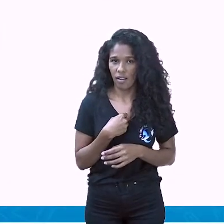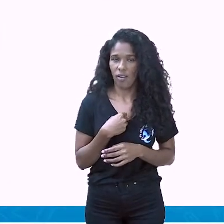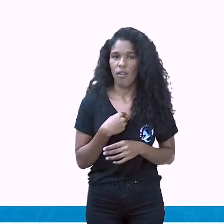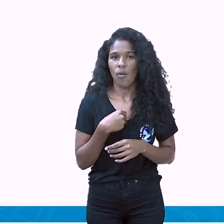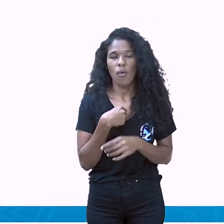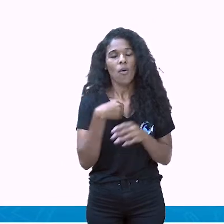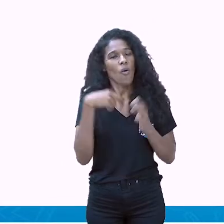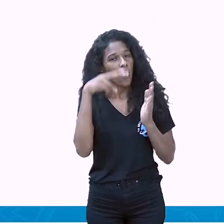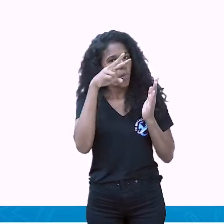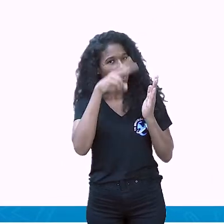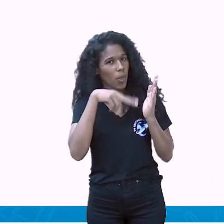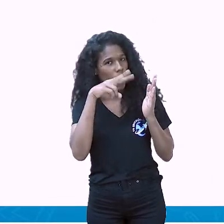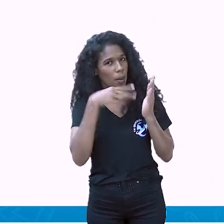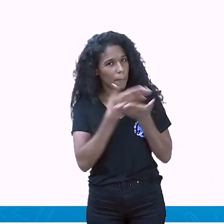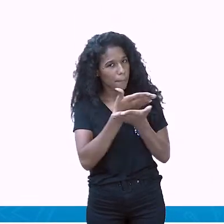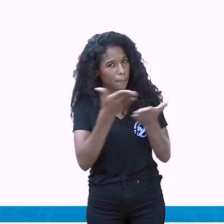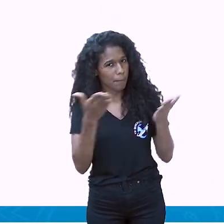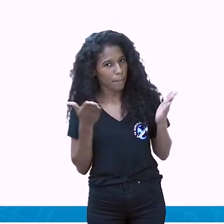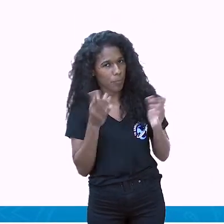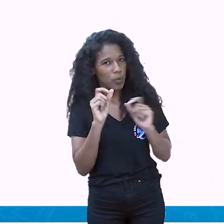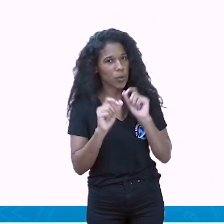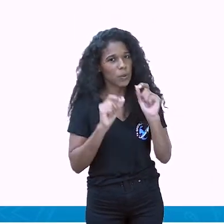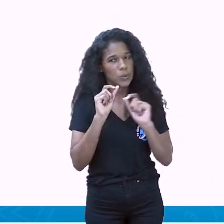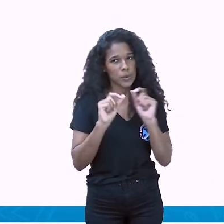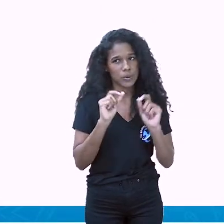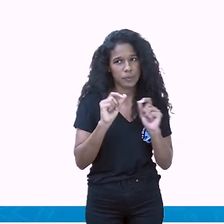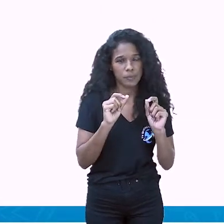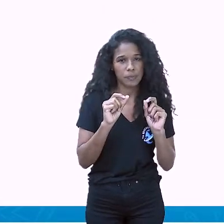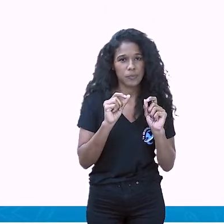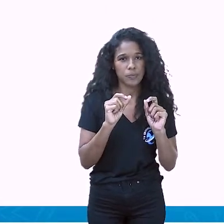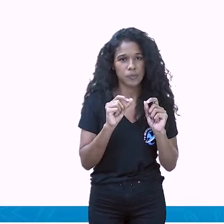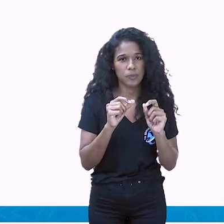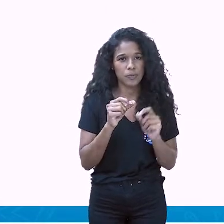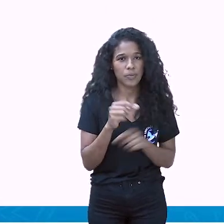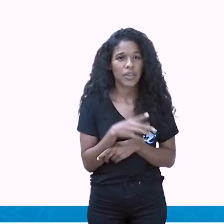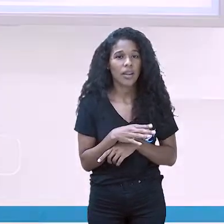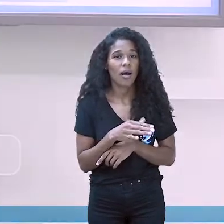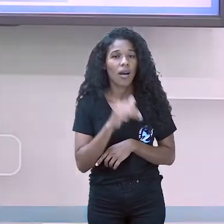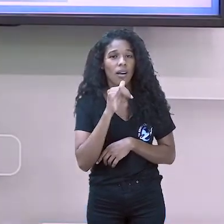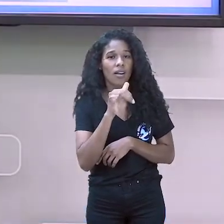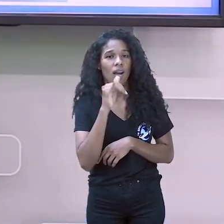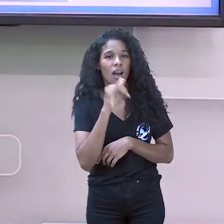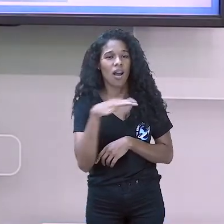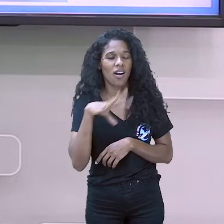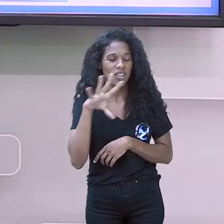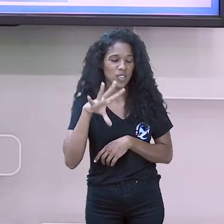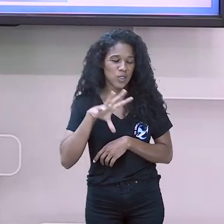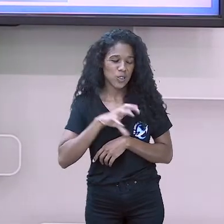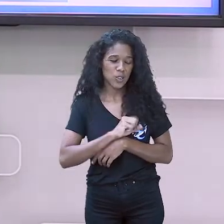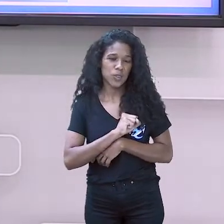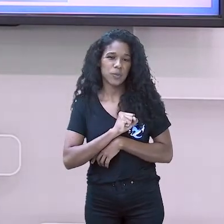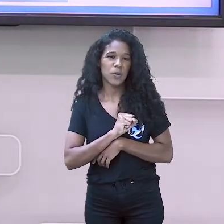Bilhete de amor de Elias José. Hoje nós vamos analisar um texto de amor. Olha que